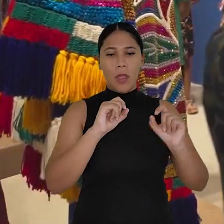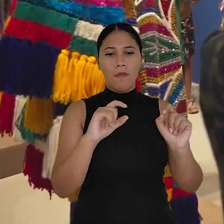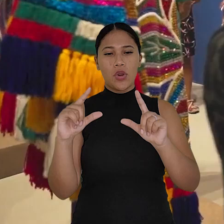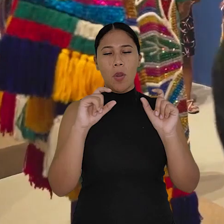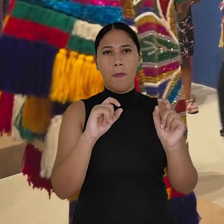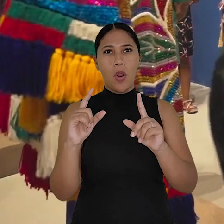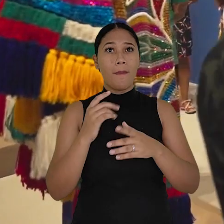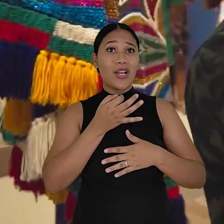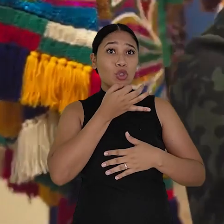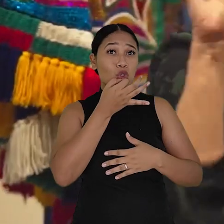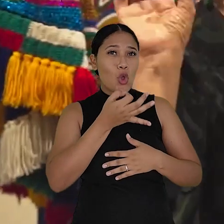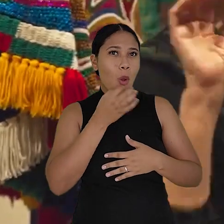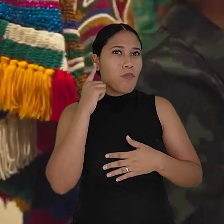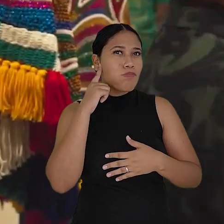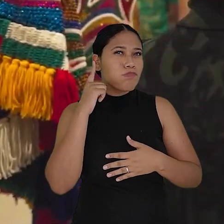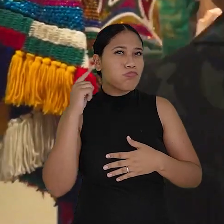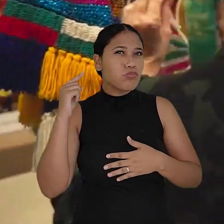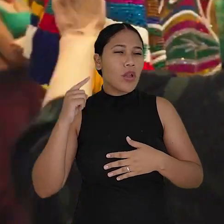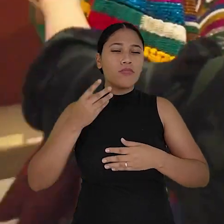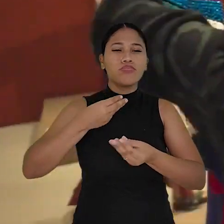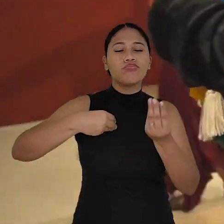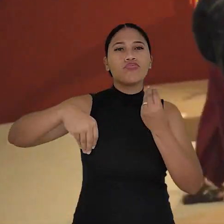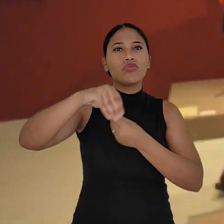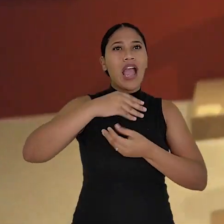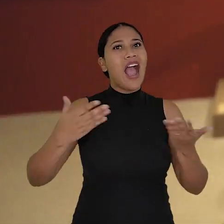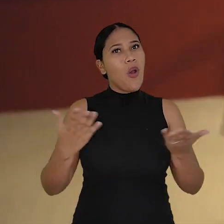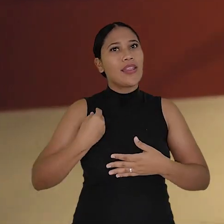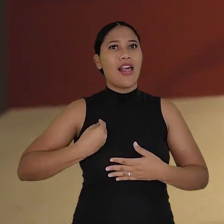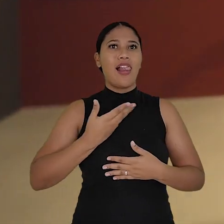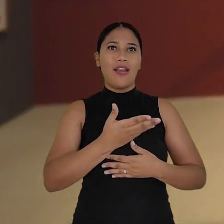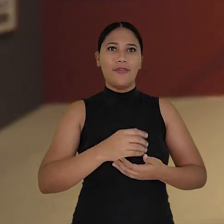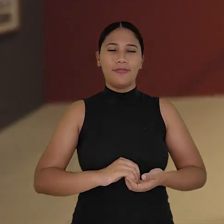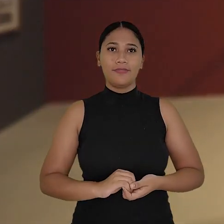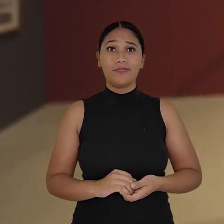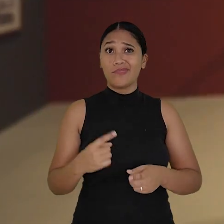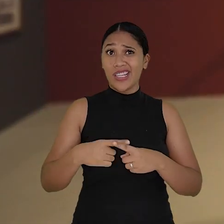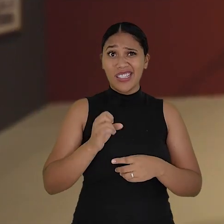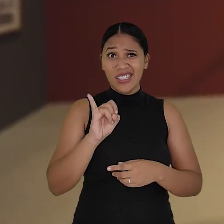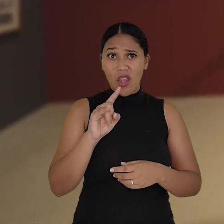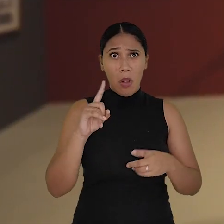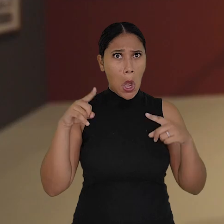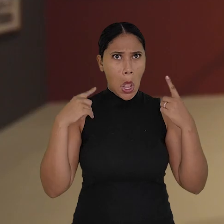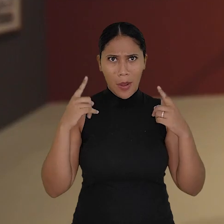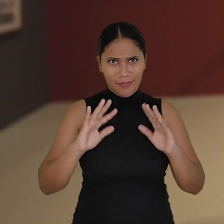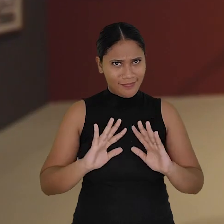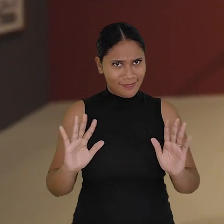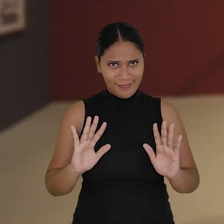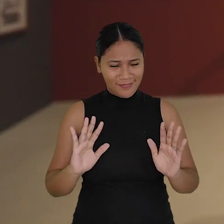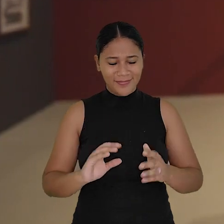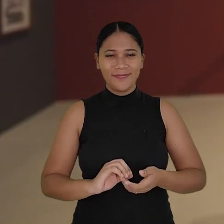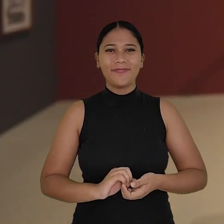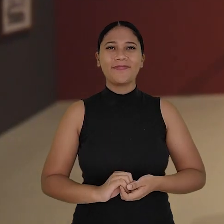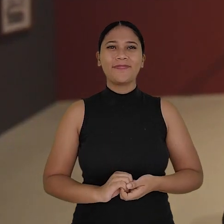imagens, mas o som ele vai entrando alternadamente. O som agora está lá, né? Porque senão fica todo mundo zureta, né? Você